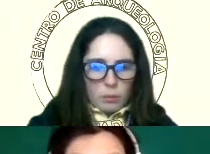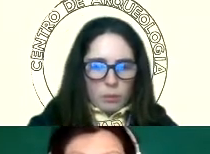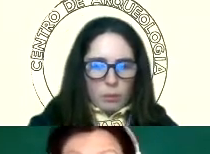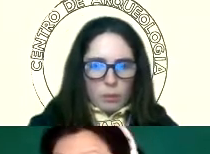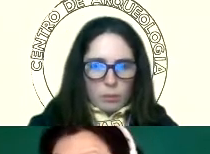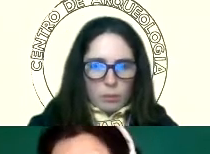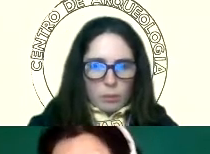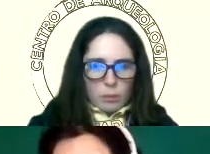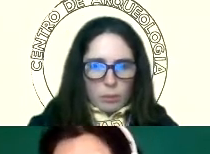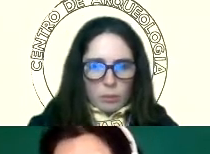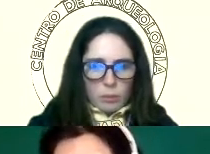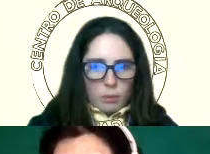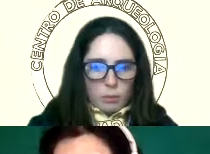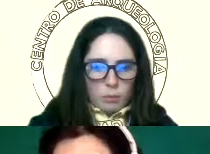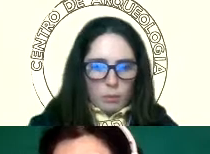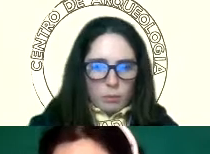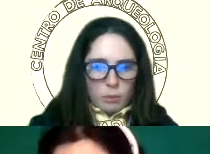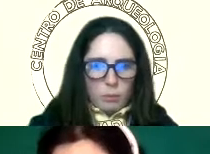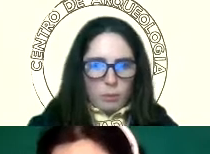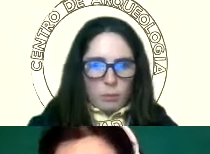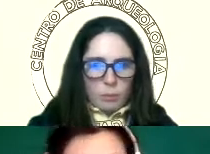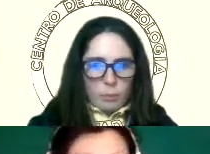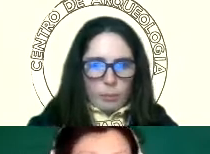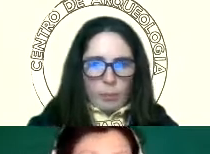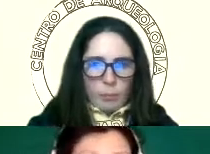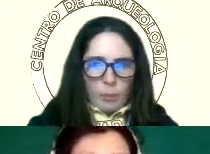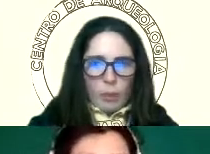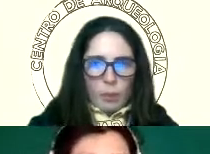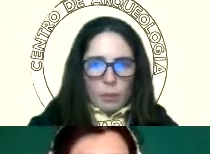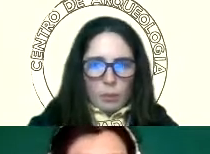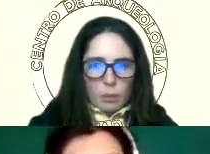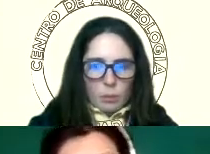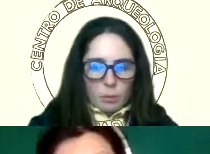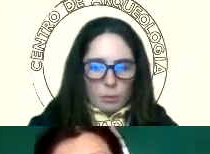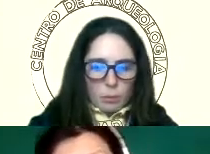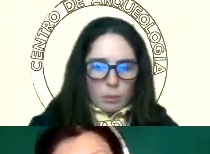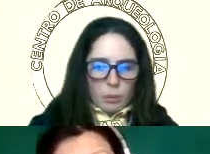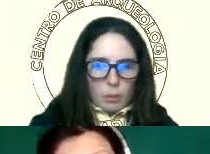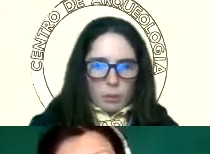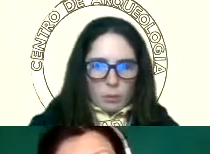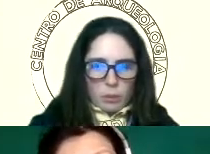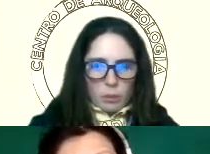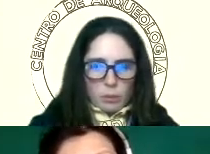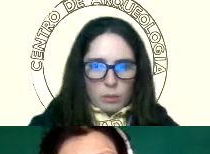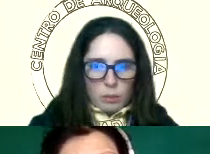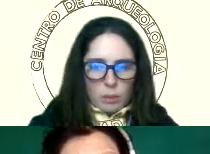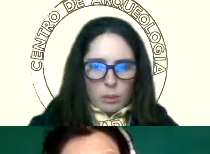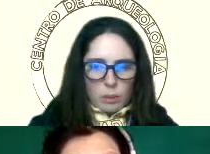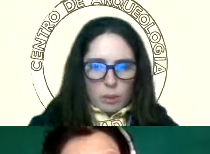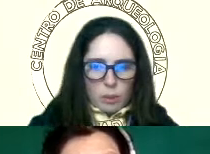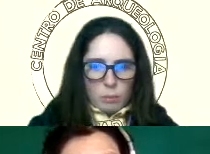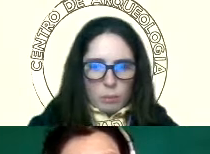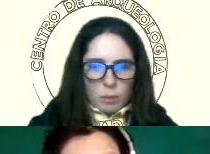Portanto, vamos falar sobre os Capuchos da Caparica, o Convento dos Capuchos da Caparica, e este tem